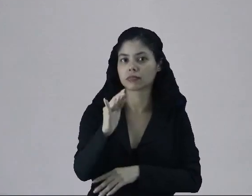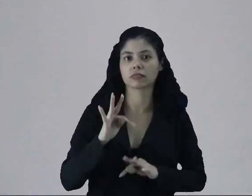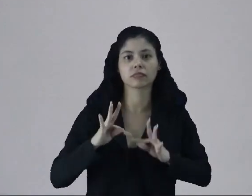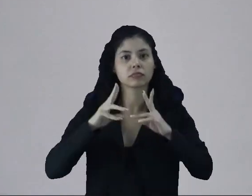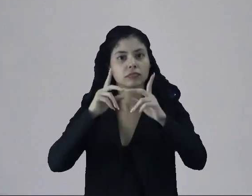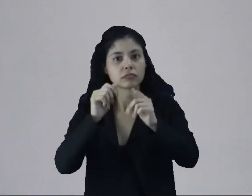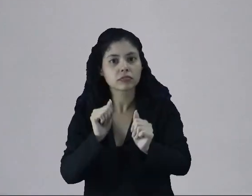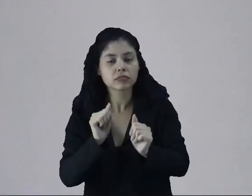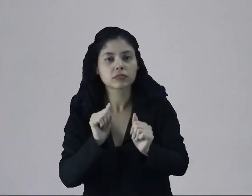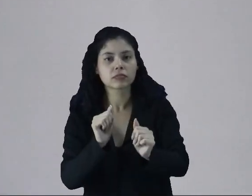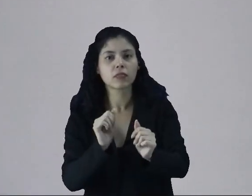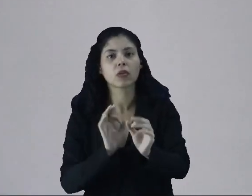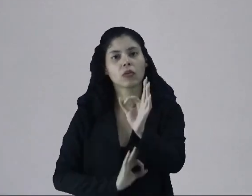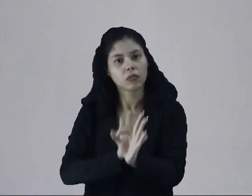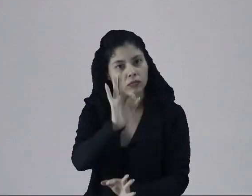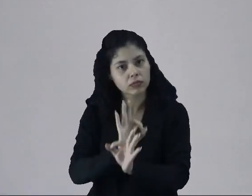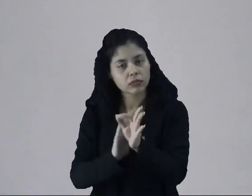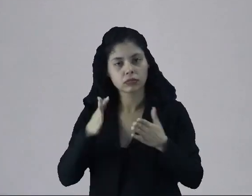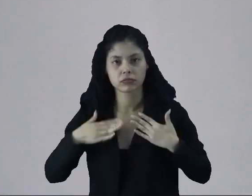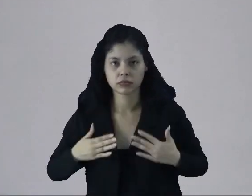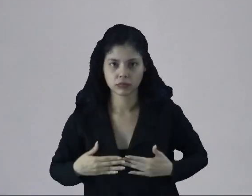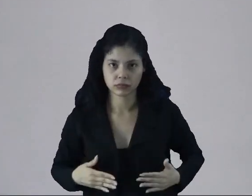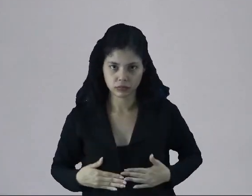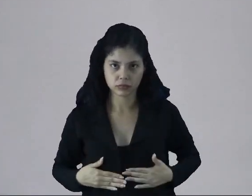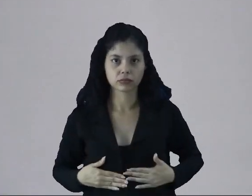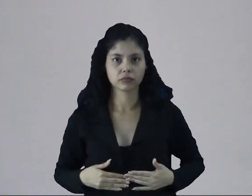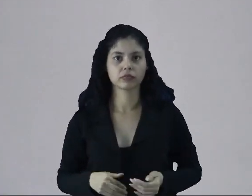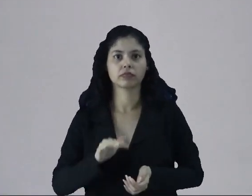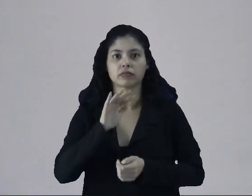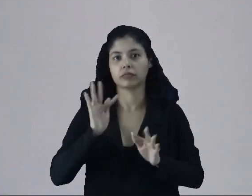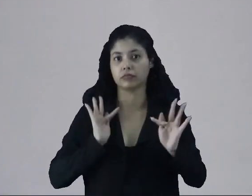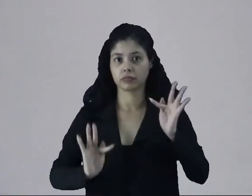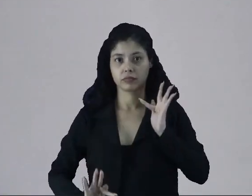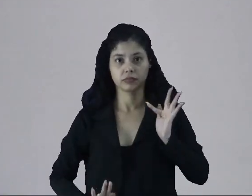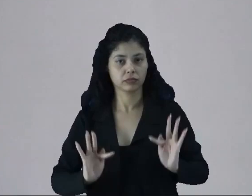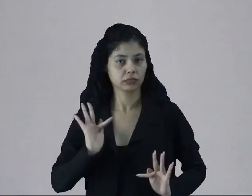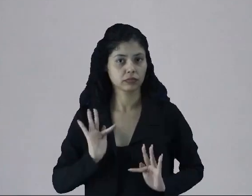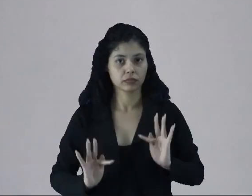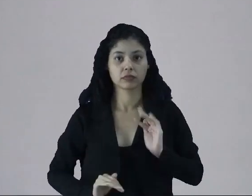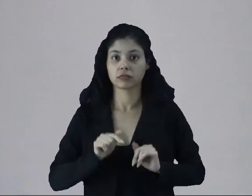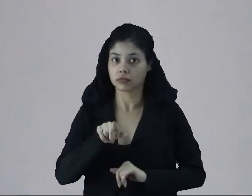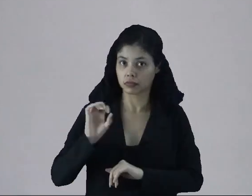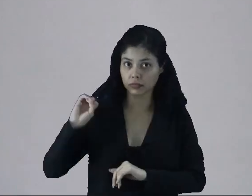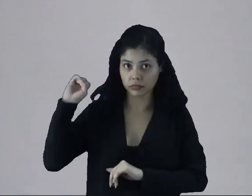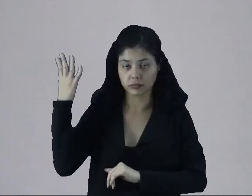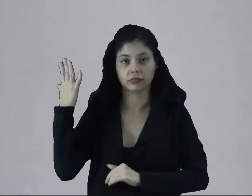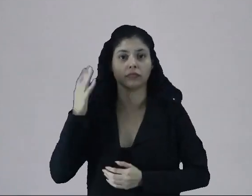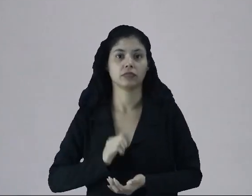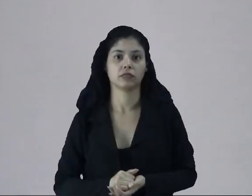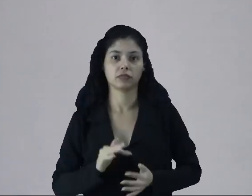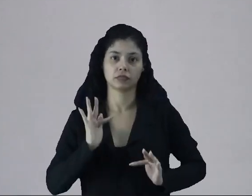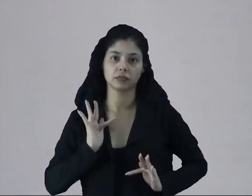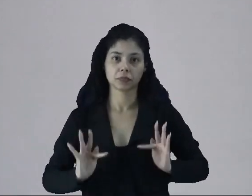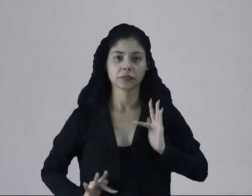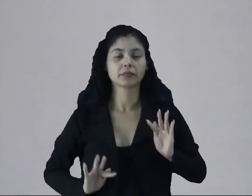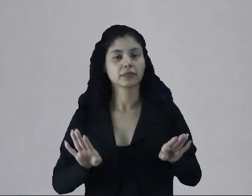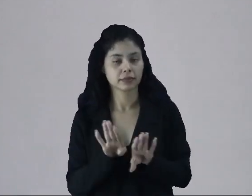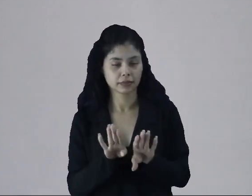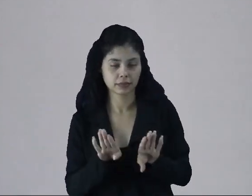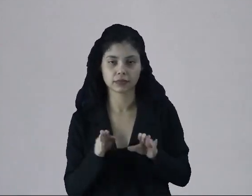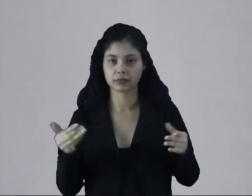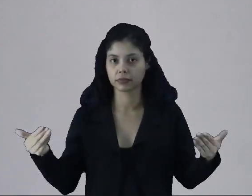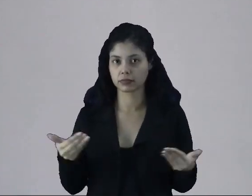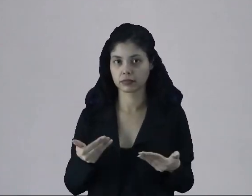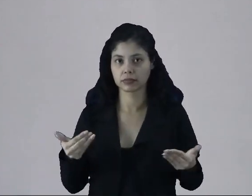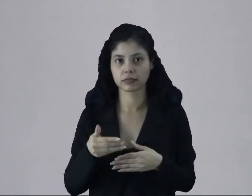o corpo de um organismo, a gente vai estar estudando na fisiologia. E neste caso da fisiologia que a gente vai ver hoje,